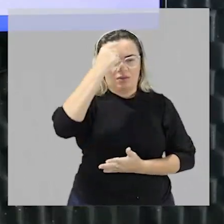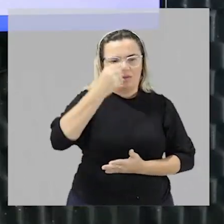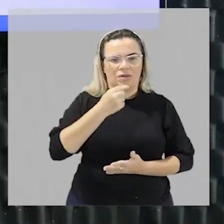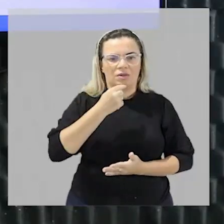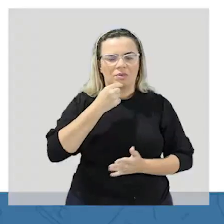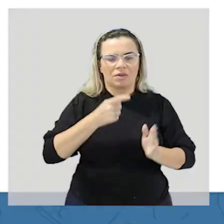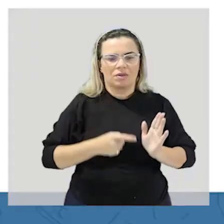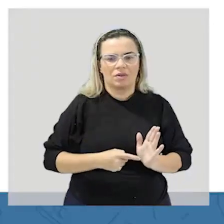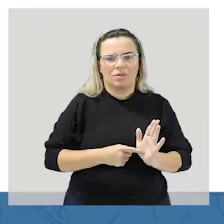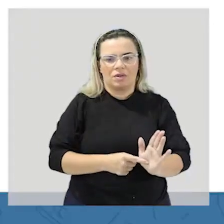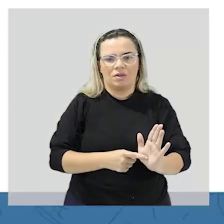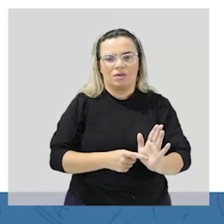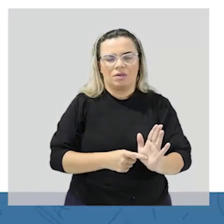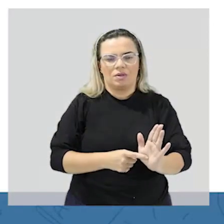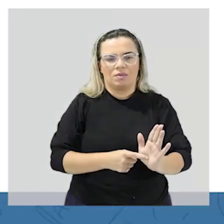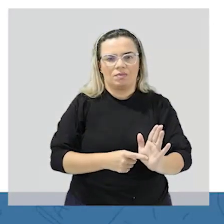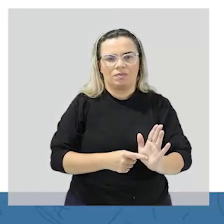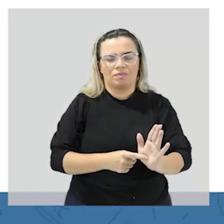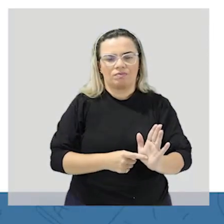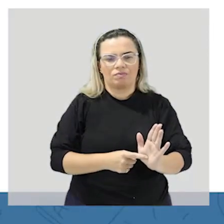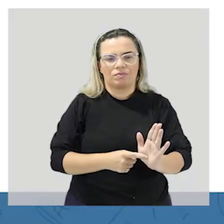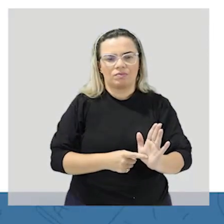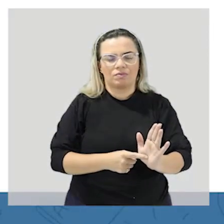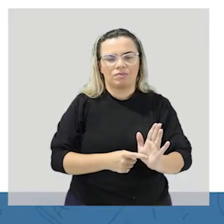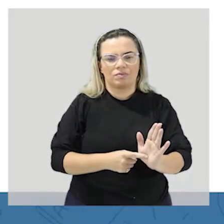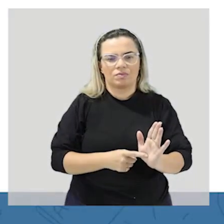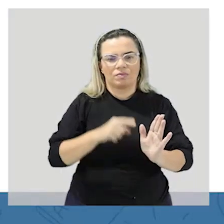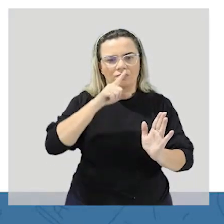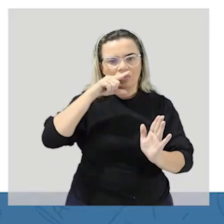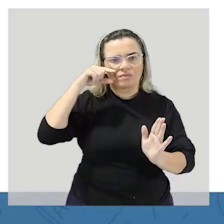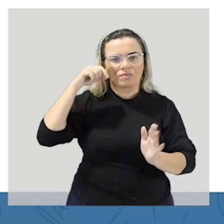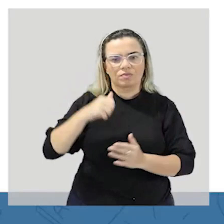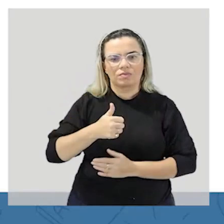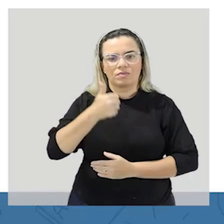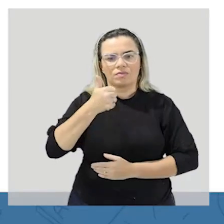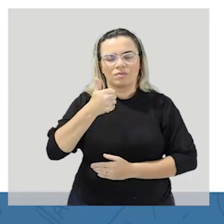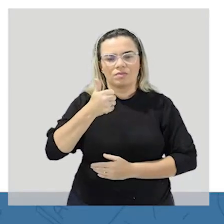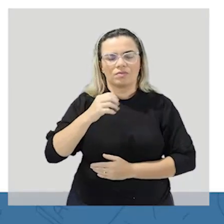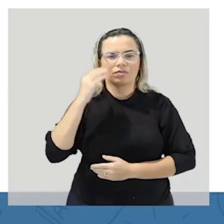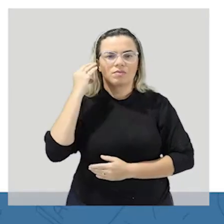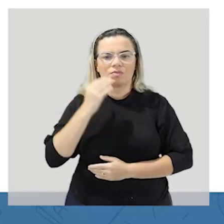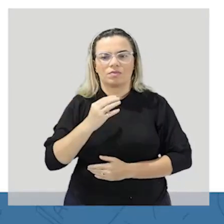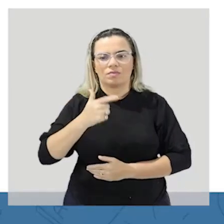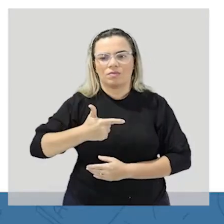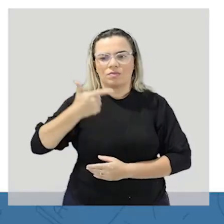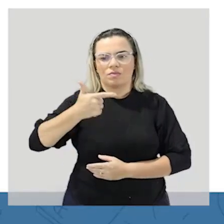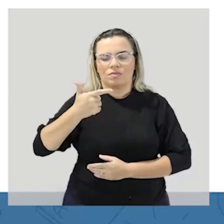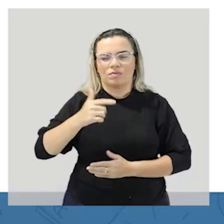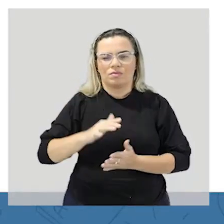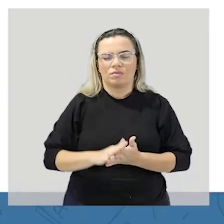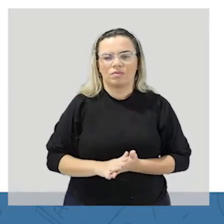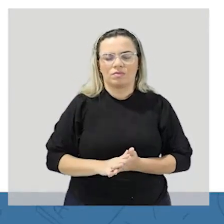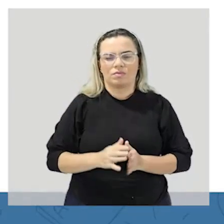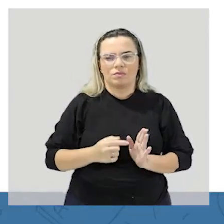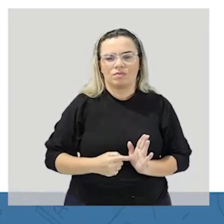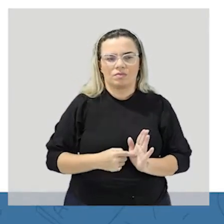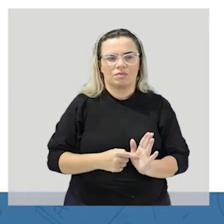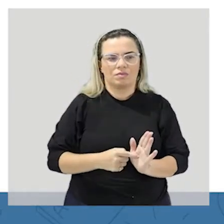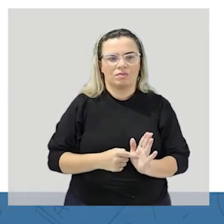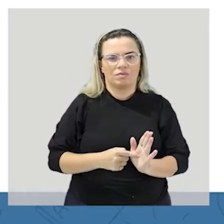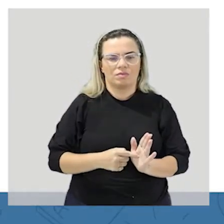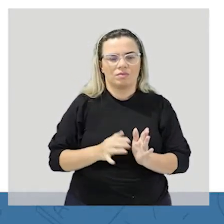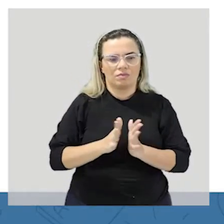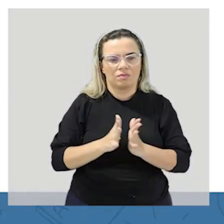que retratam, olha só o comando, Dom Pedro I e Dom Pedro II procuraram